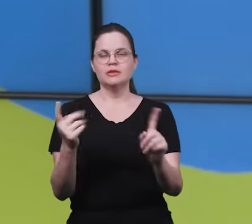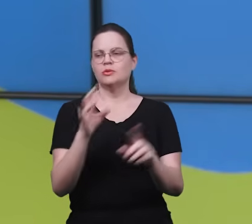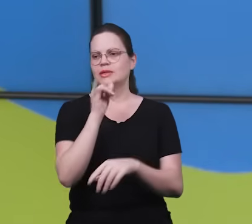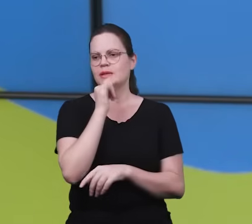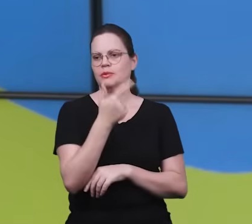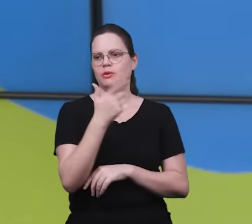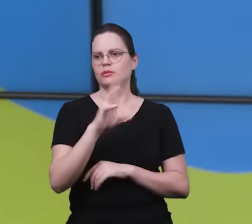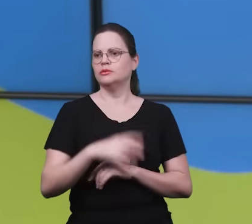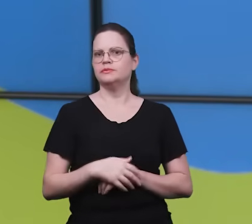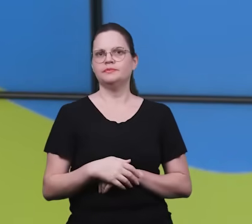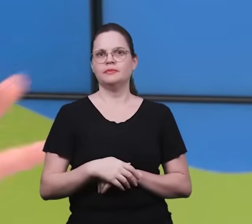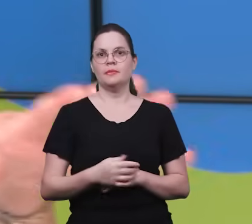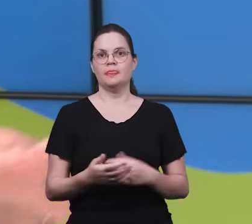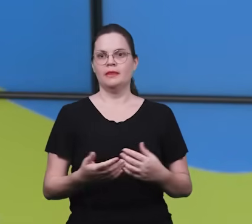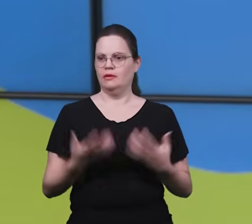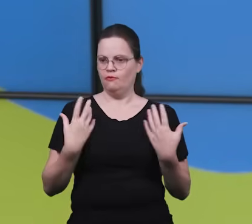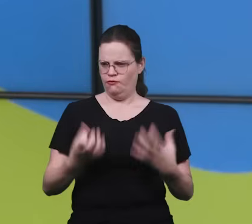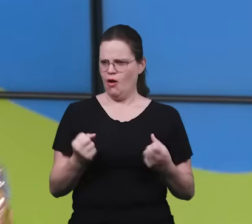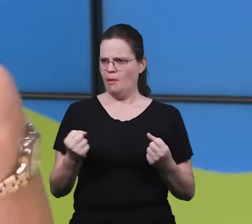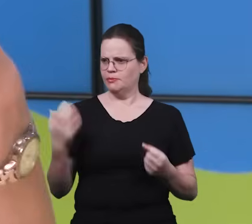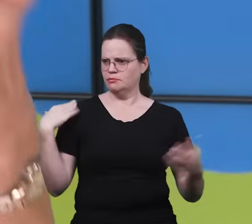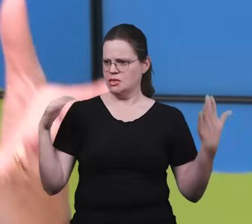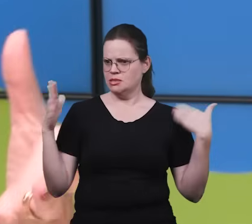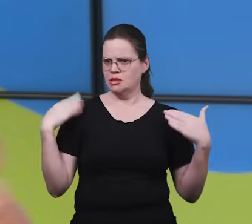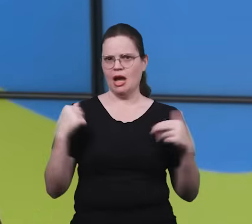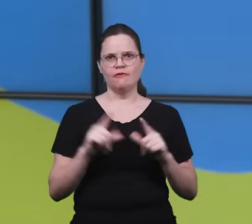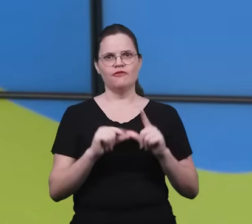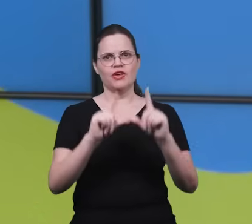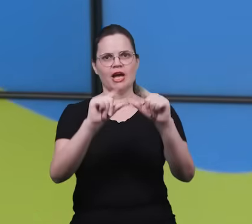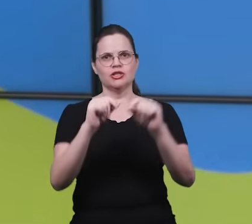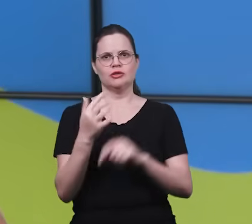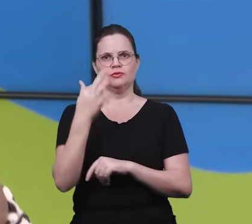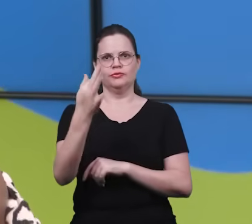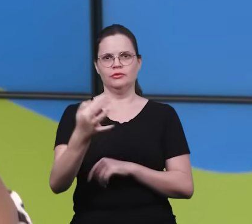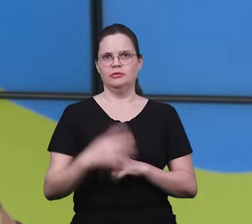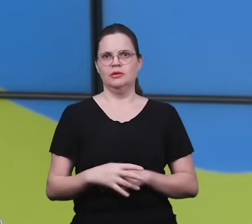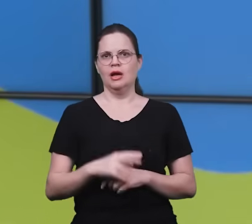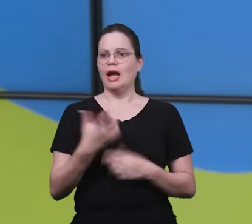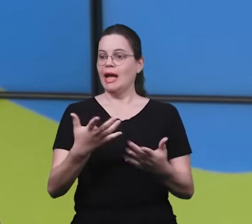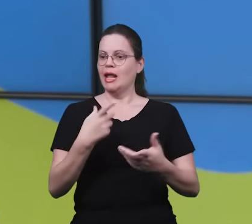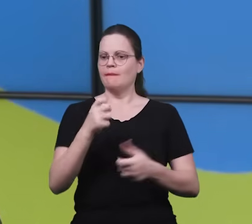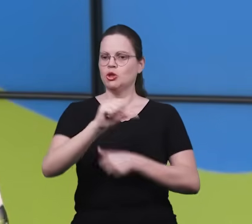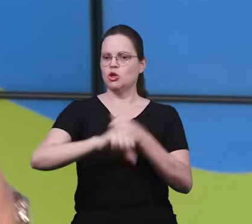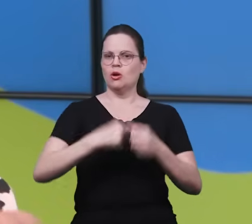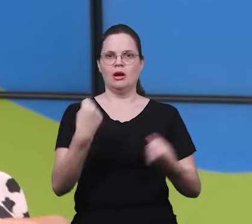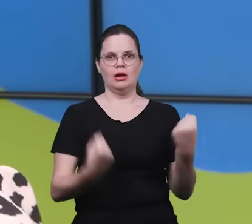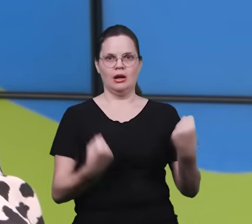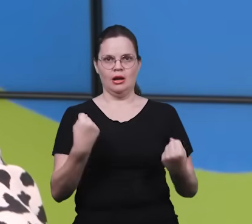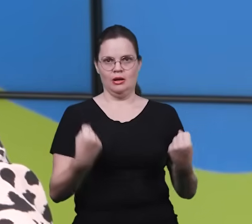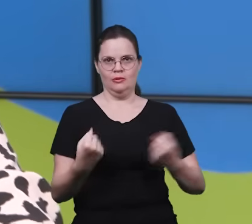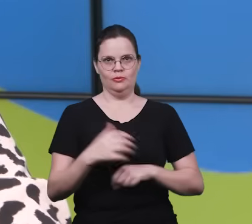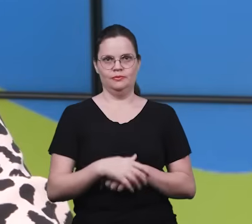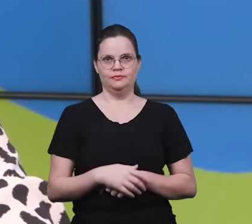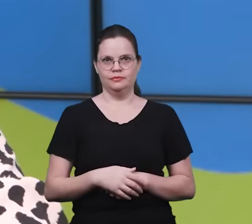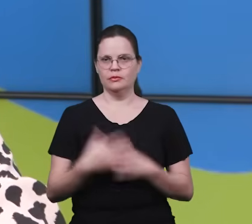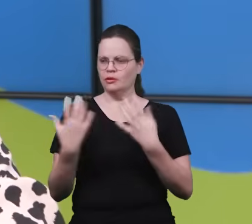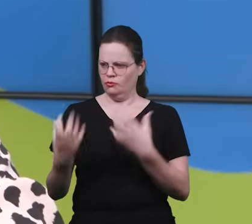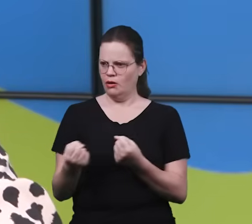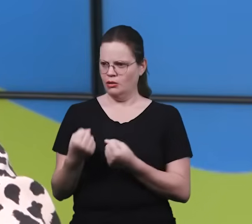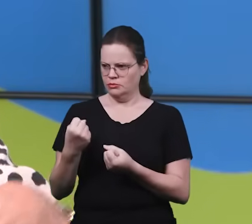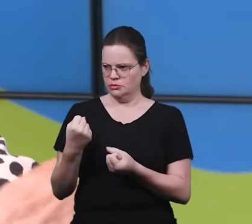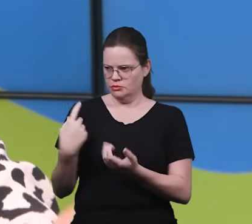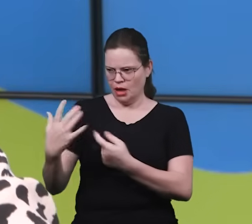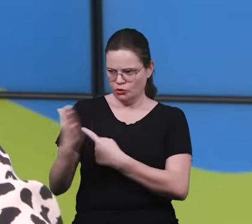Por exemplo, queremos fazer uma viagem, um projeto futuro, queremos trocar de carro. Filho, então vamos aqui ajudar a